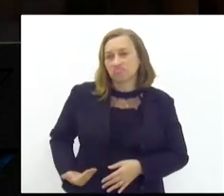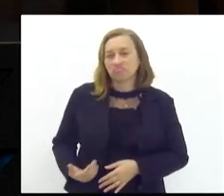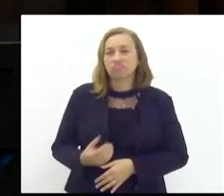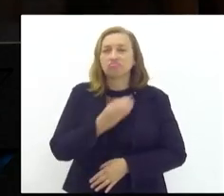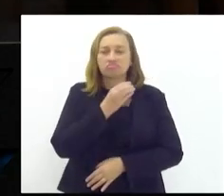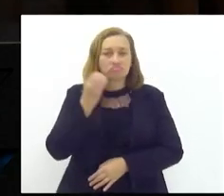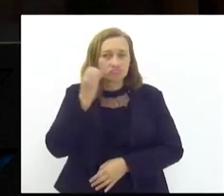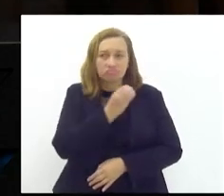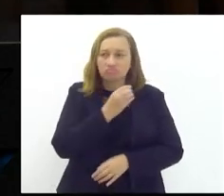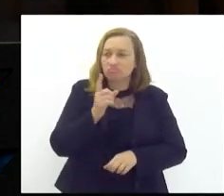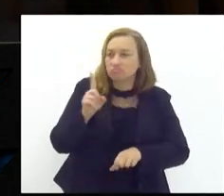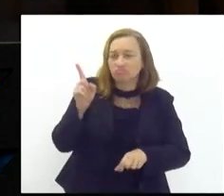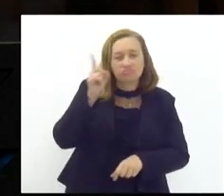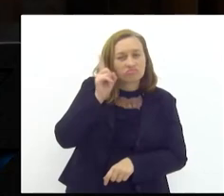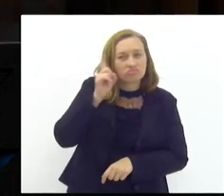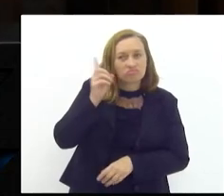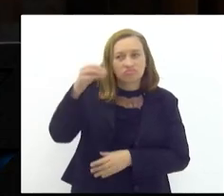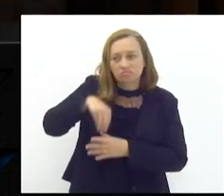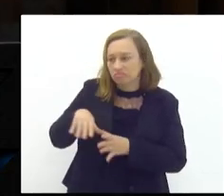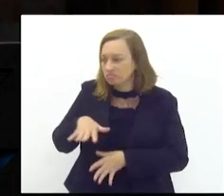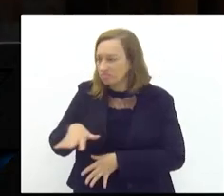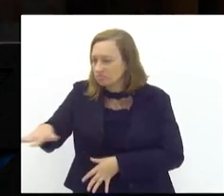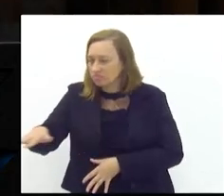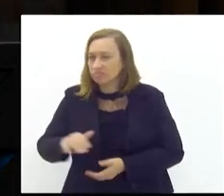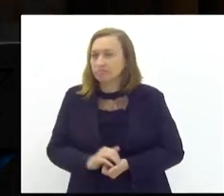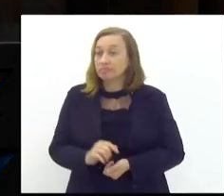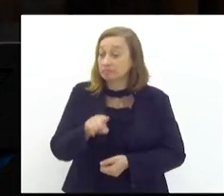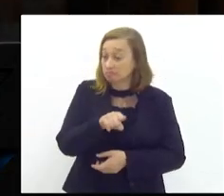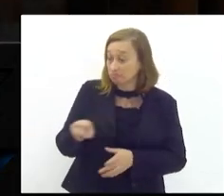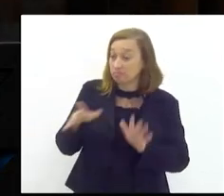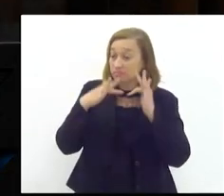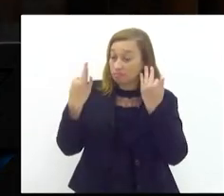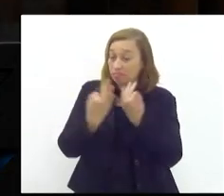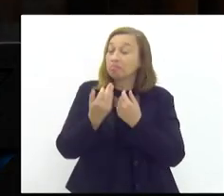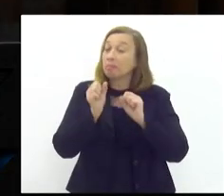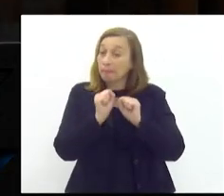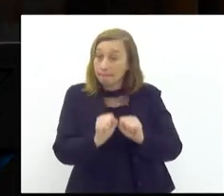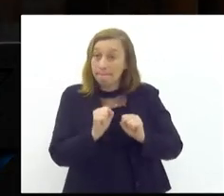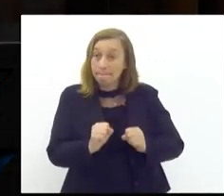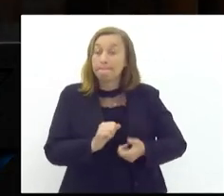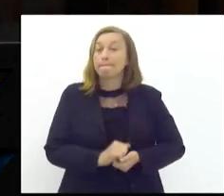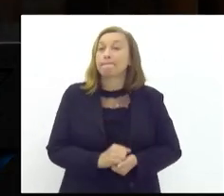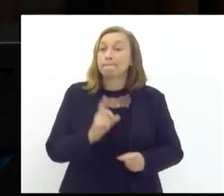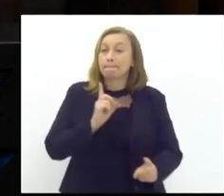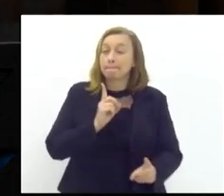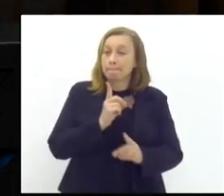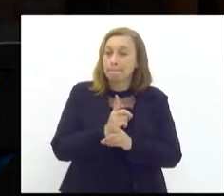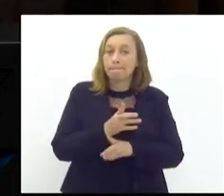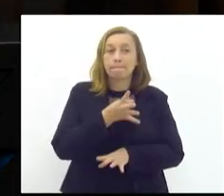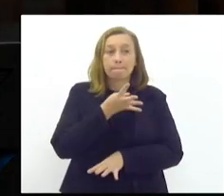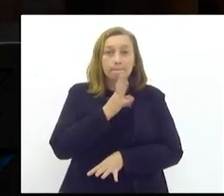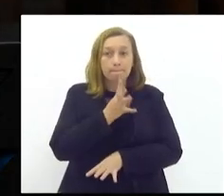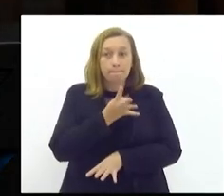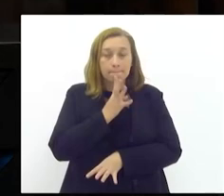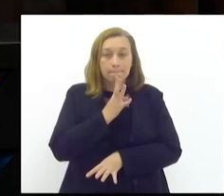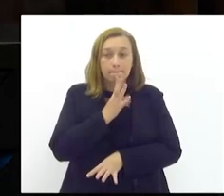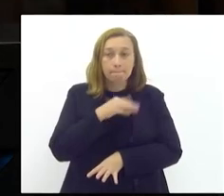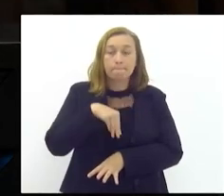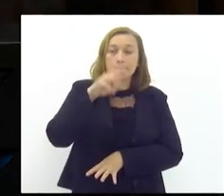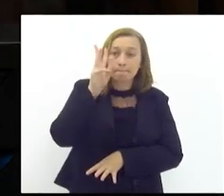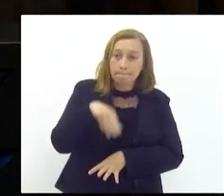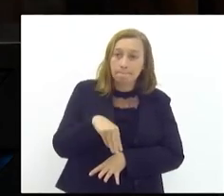todos os dias dentro das favelas das periferias que essas famílias possam encontrar no reconhecimento de quem